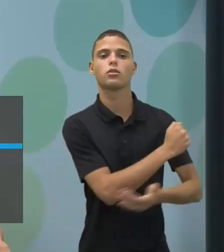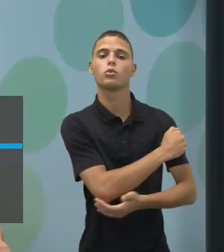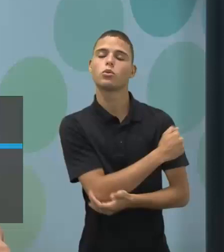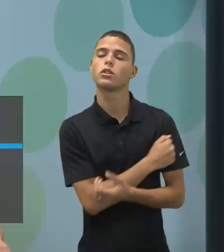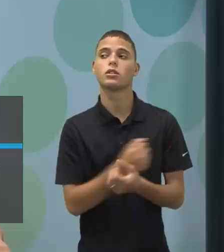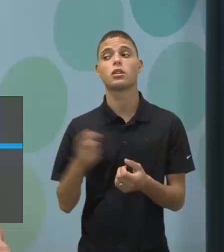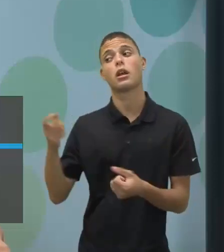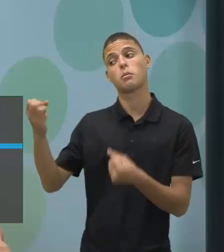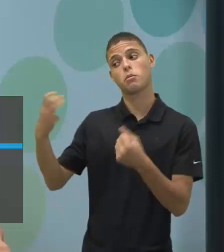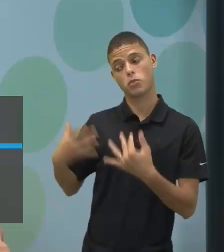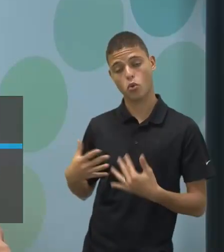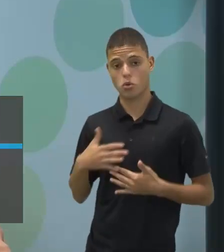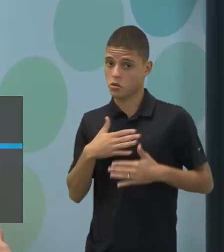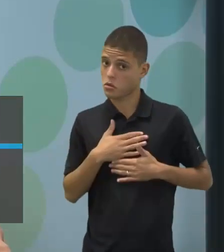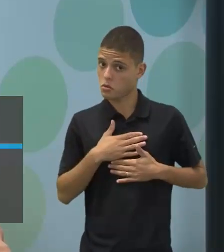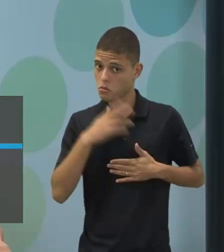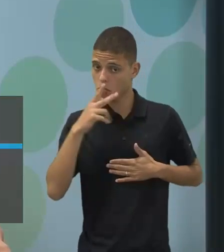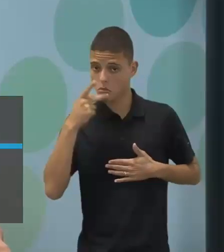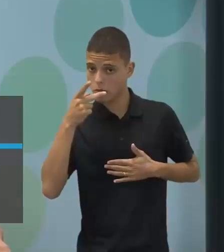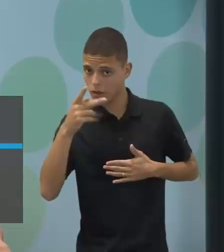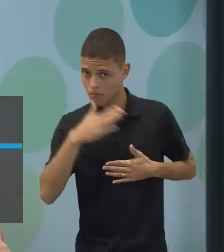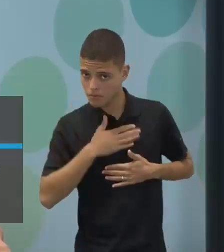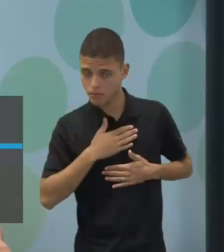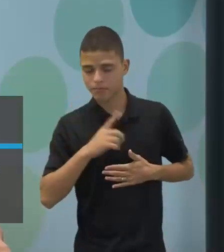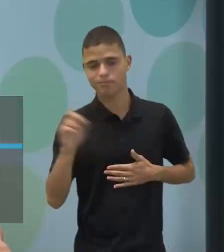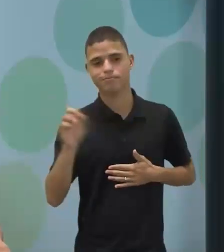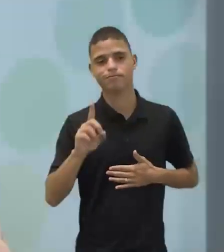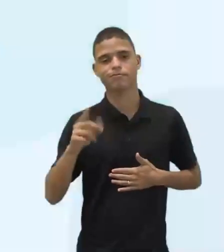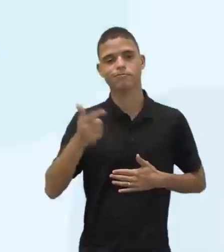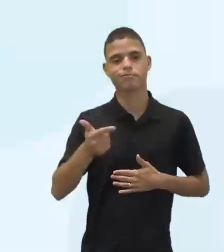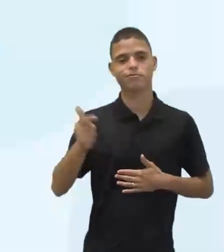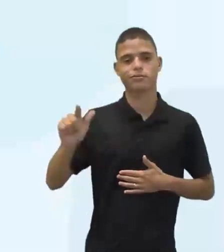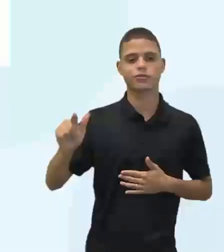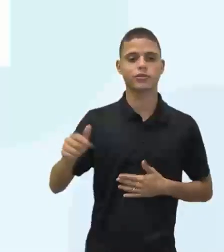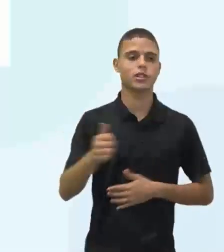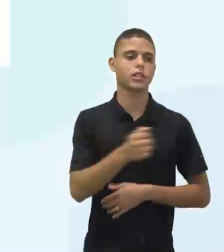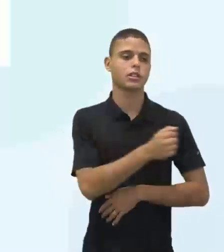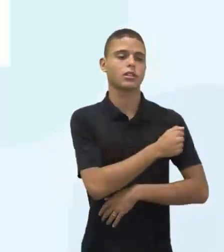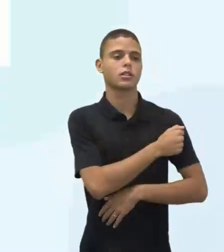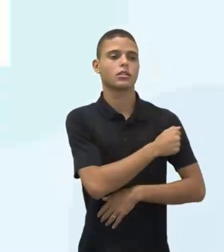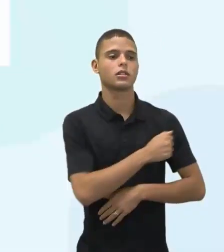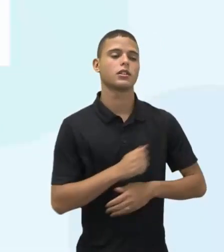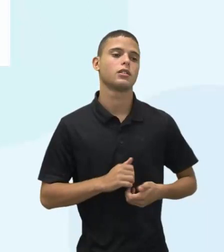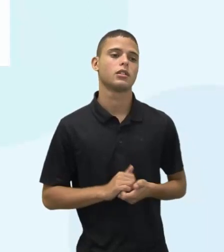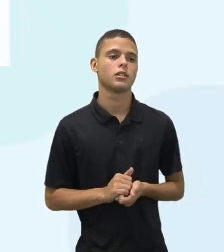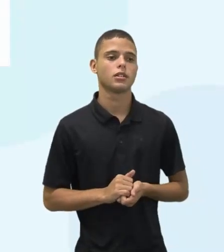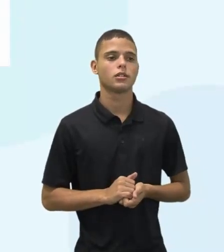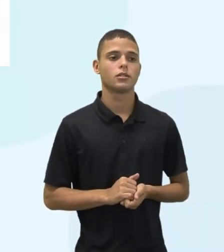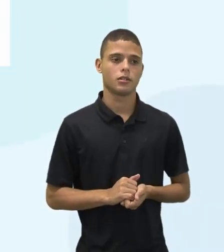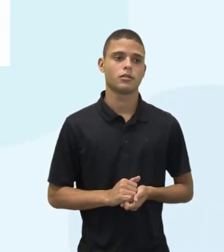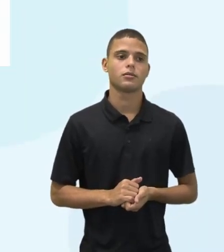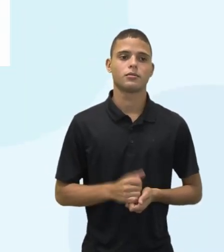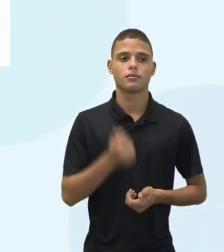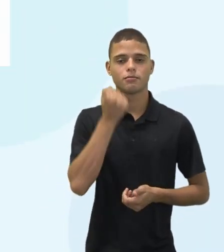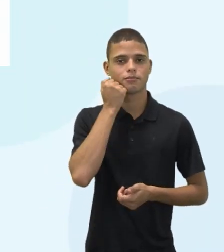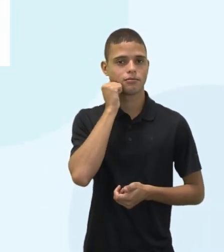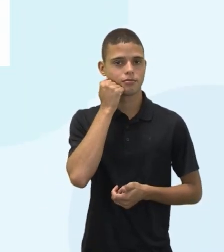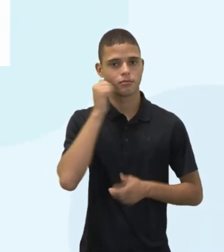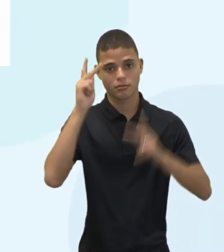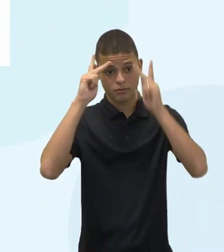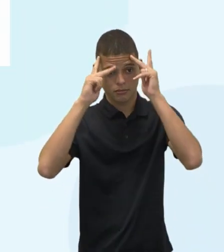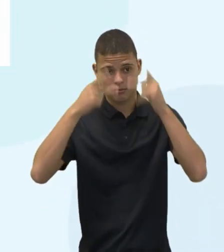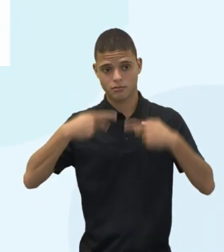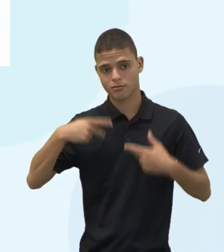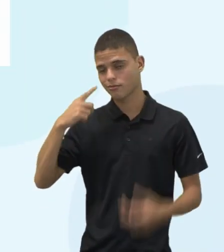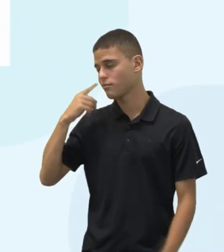falando. Continuando, vamos para ciências humanas. Agora eu vou ficar quieto e deixar o Ademir falar um pouco. Bom, em ciências humanas nós pensamos,